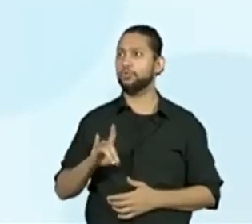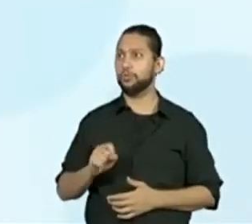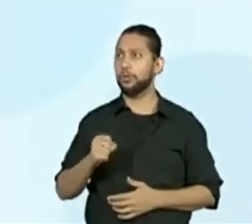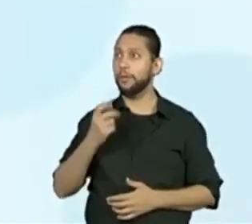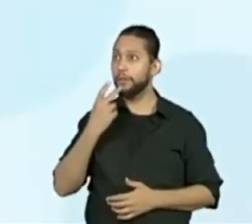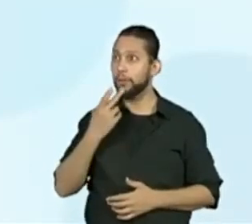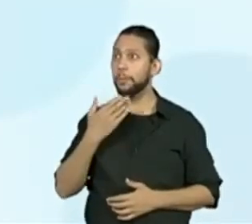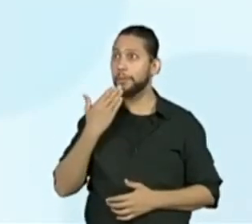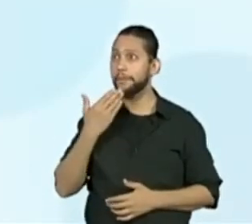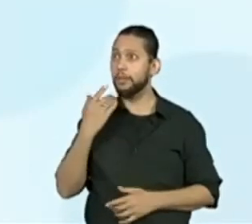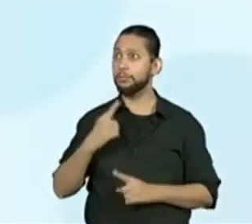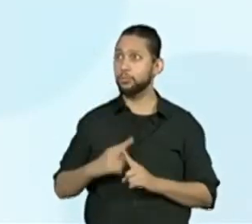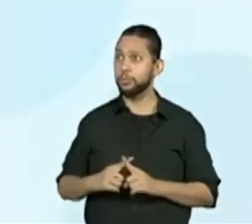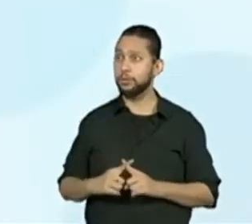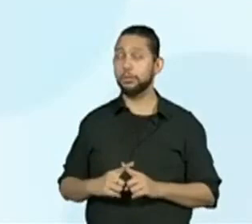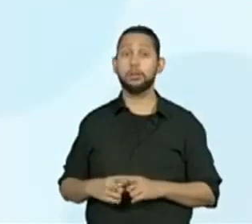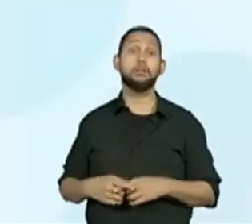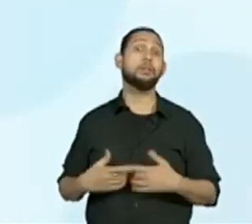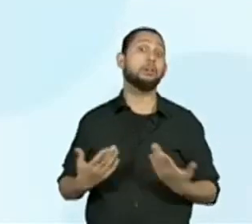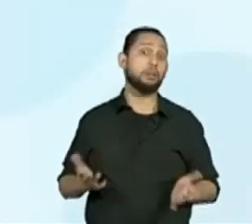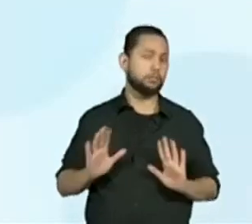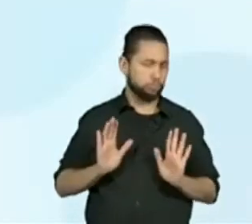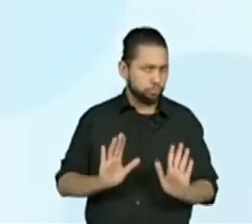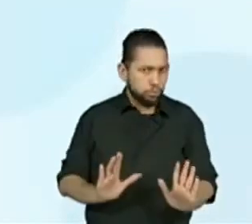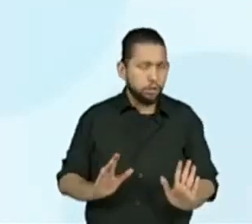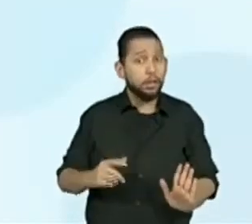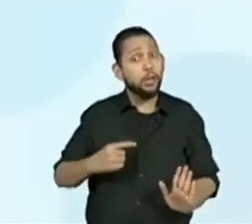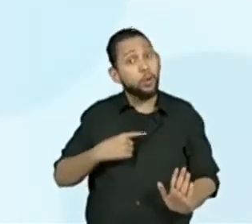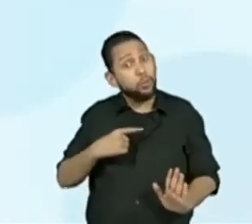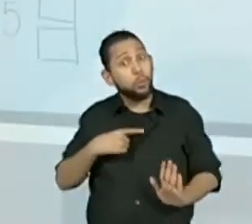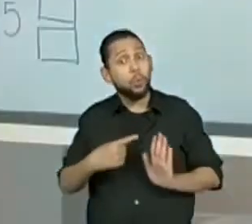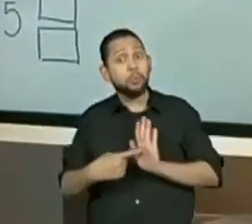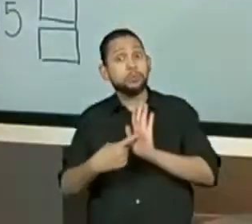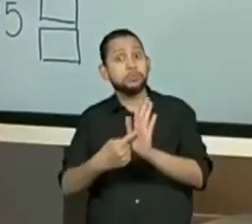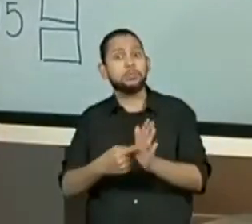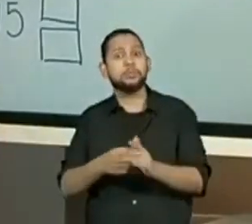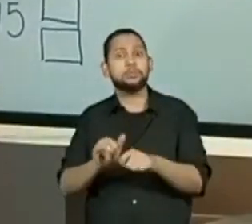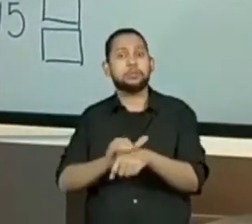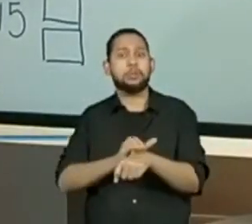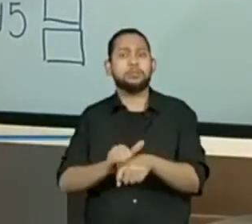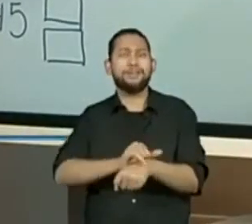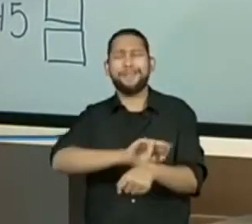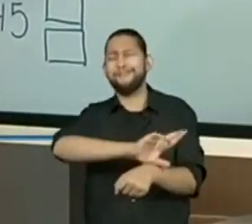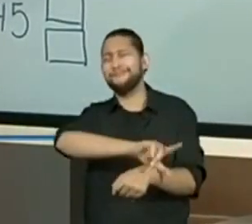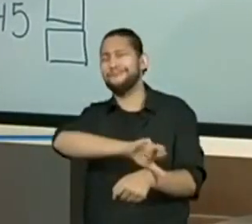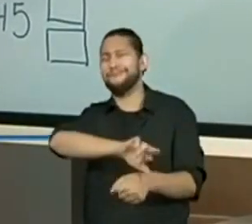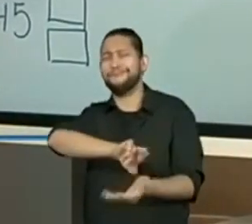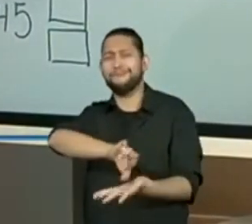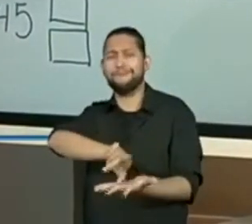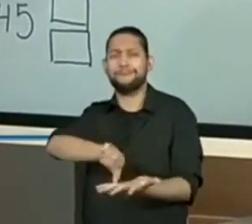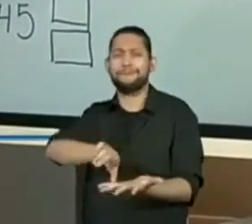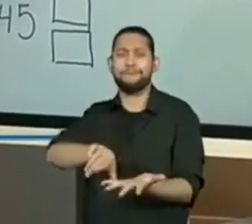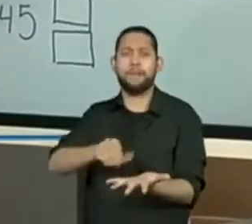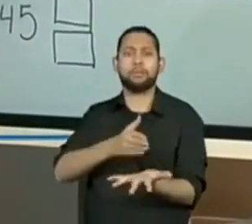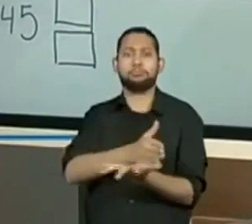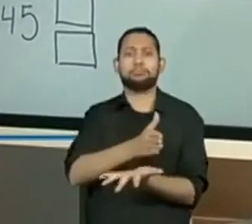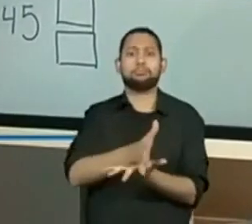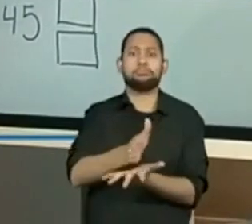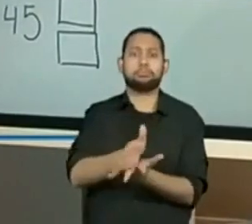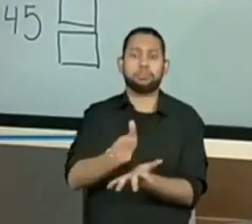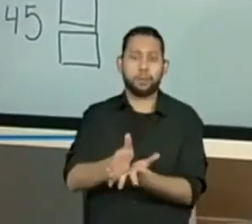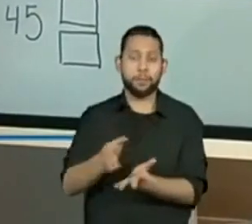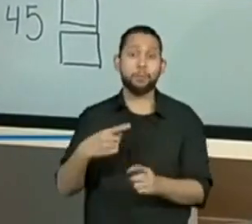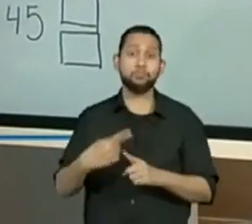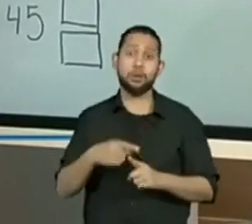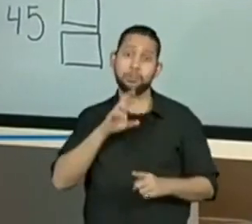dizendo que é mais fácil pela multiplicação mas aqui a gente Está apresentando várias estratégias para fazer de vários jeitos porque no